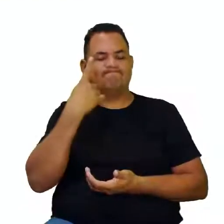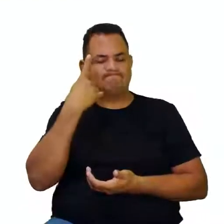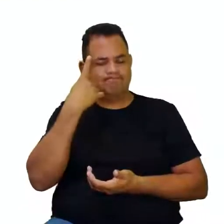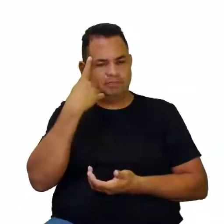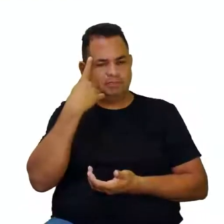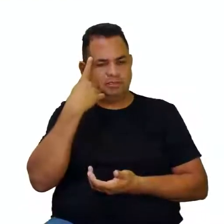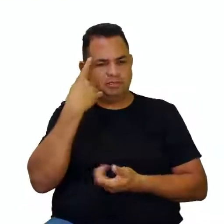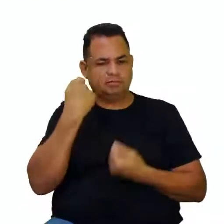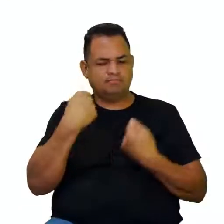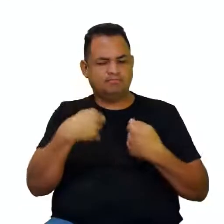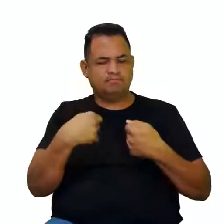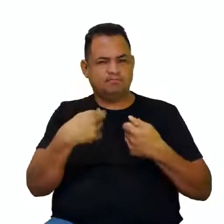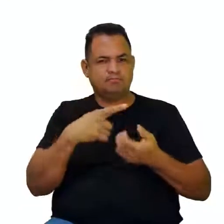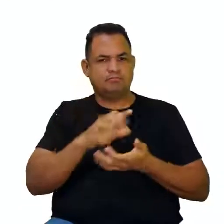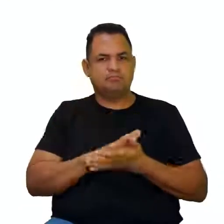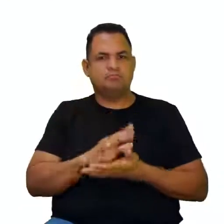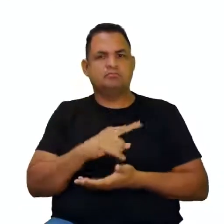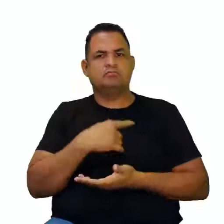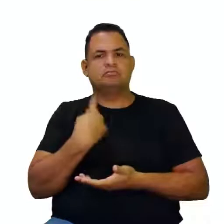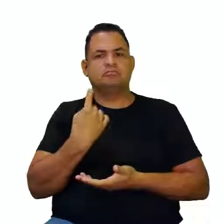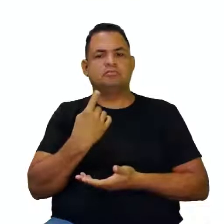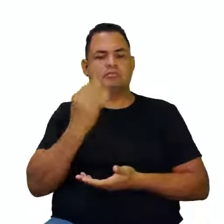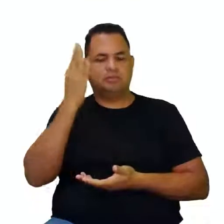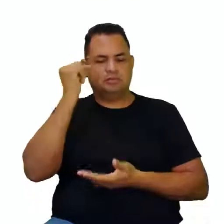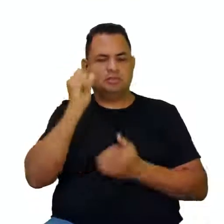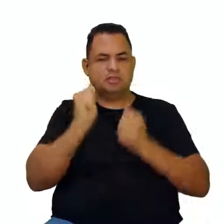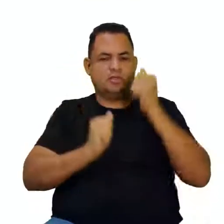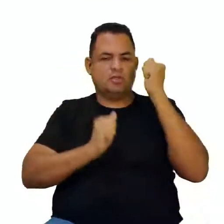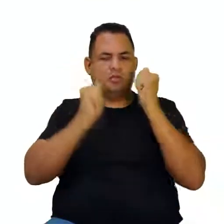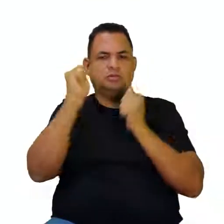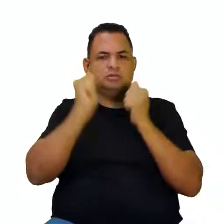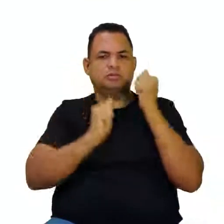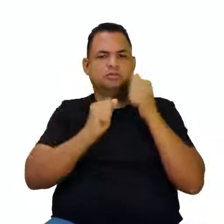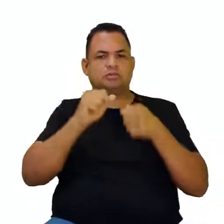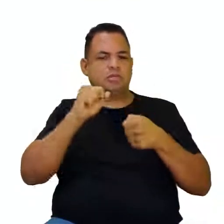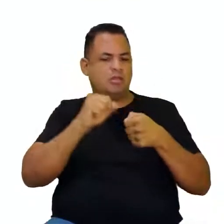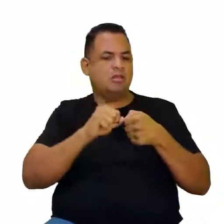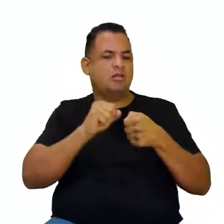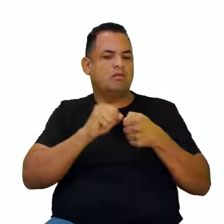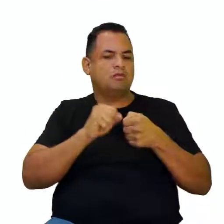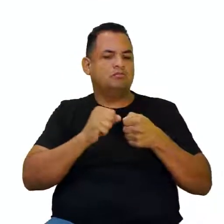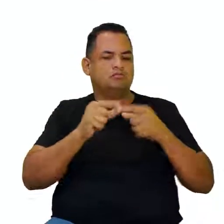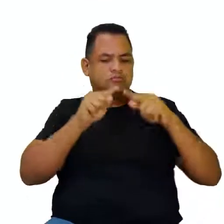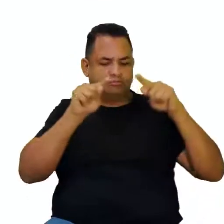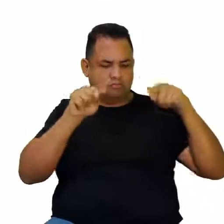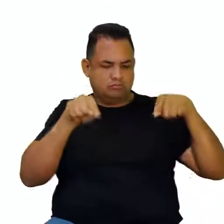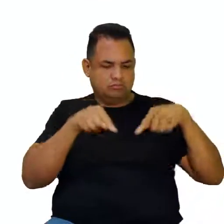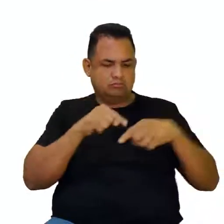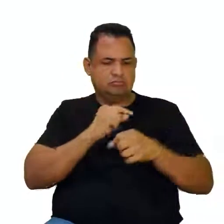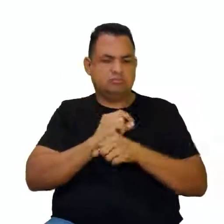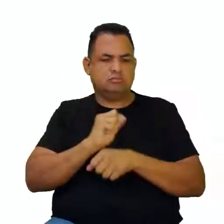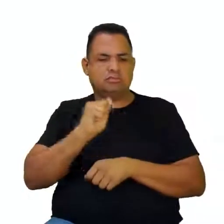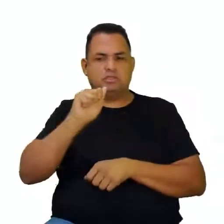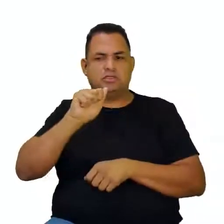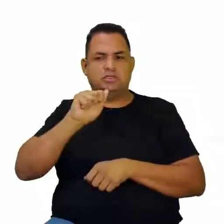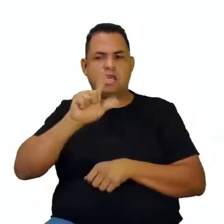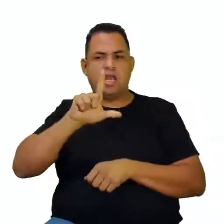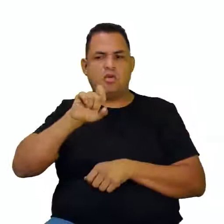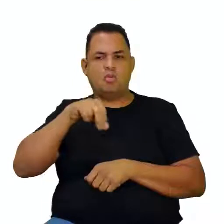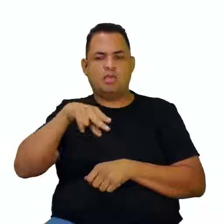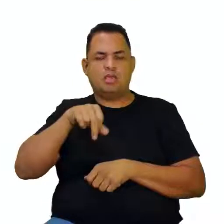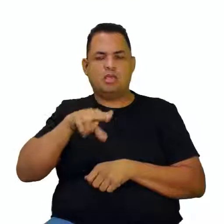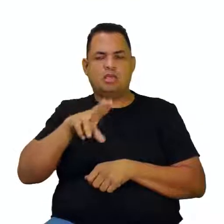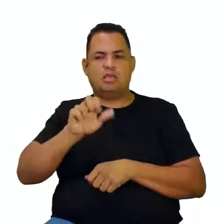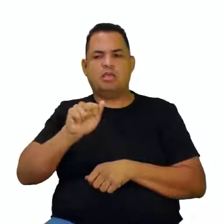pensar? Nós sabemos que as indústrias elas fabricam as embalagens de alumínio e nós sabemos